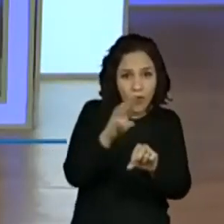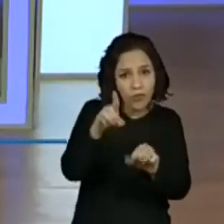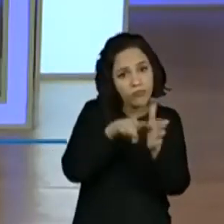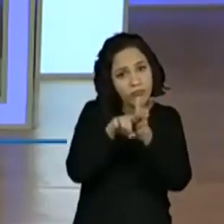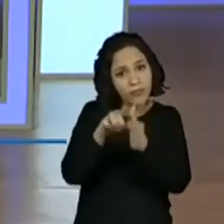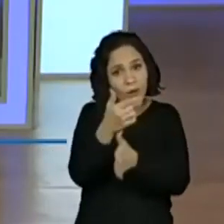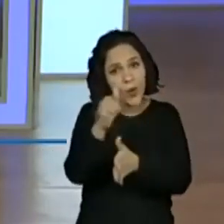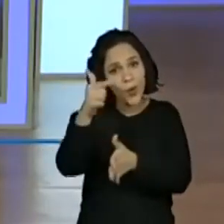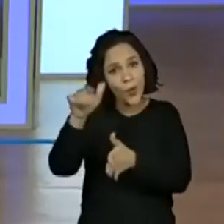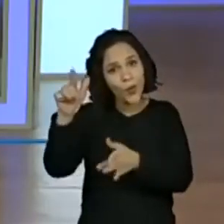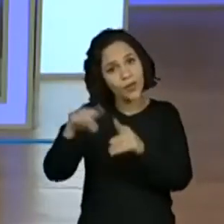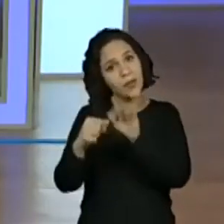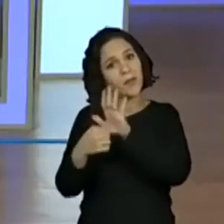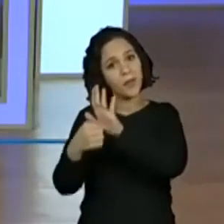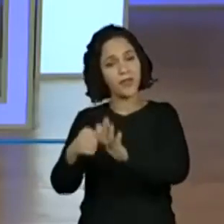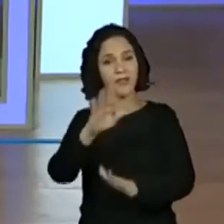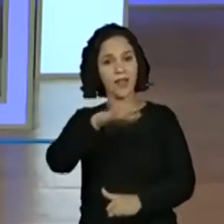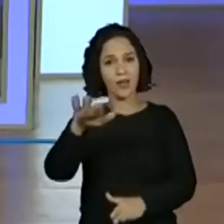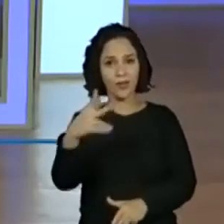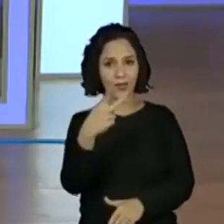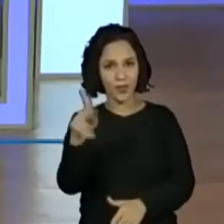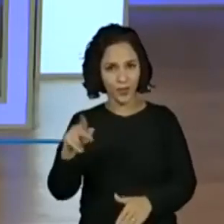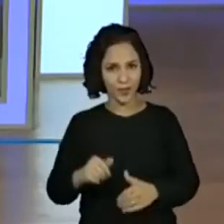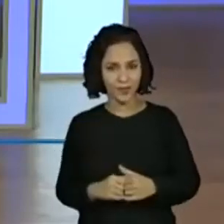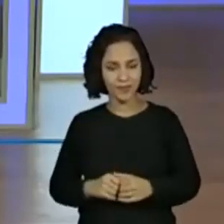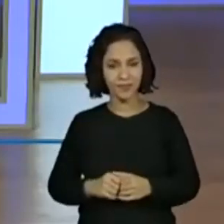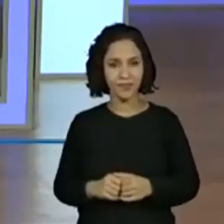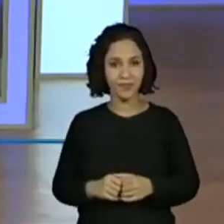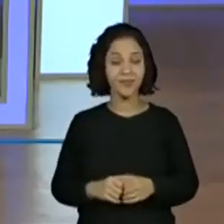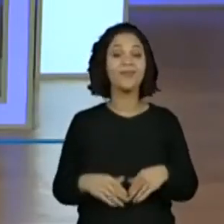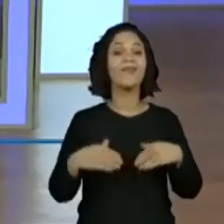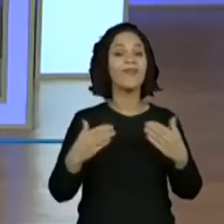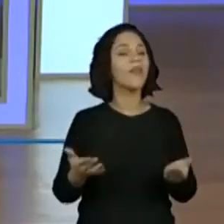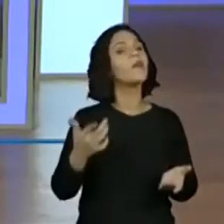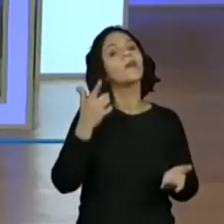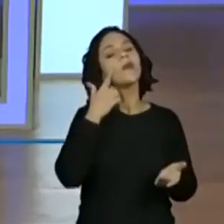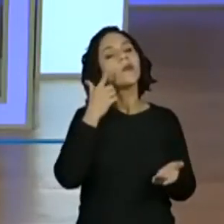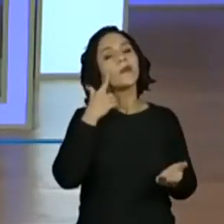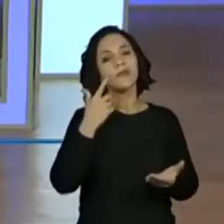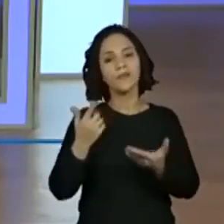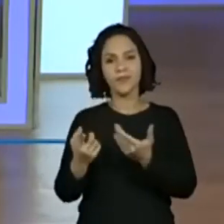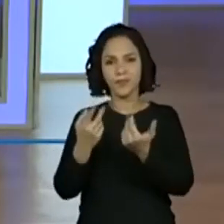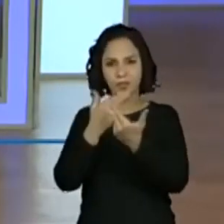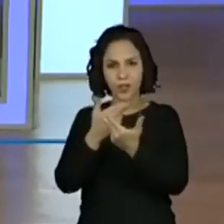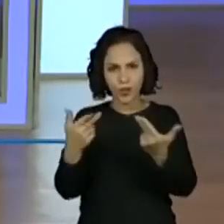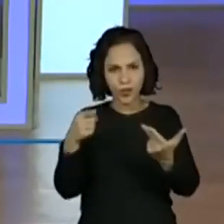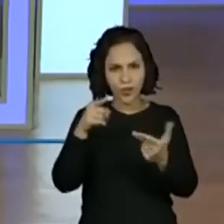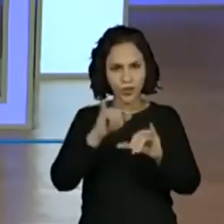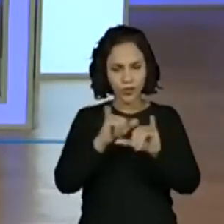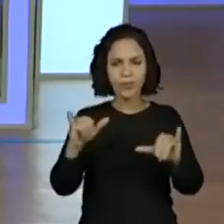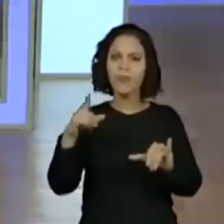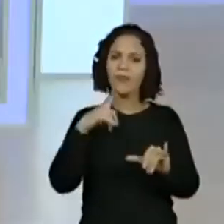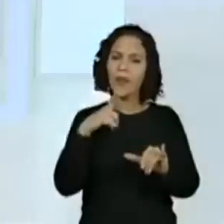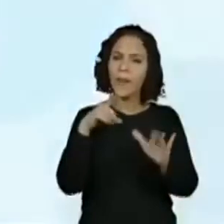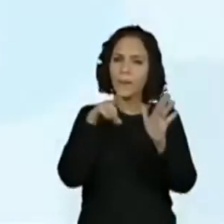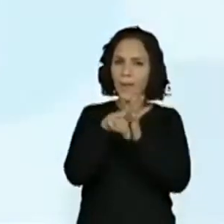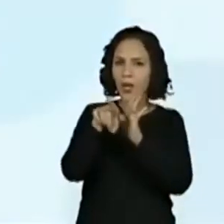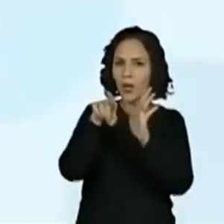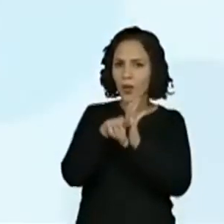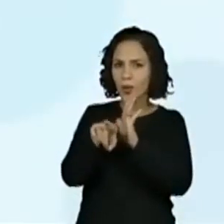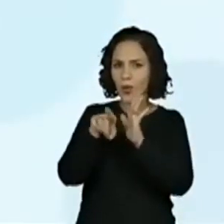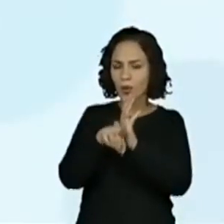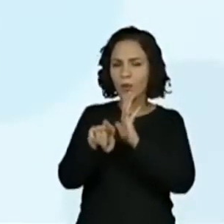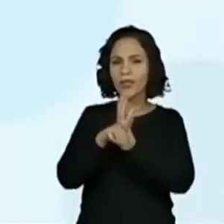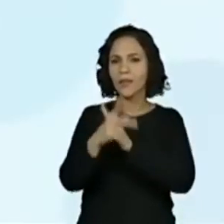outras notícias para os alunos, né? Então, vamos lá. Essa notícia, ela traz aquelas situações, aquelas perguntinhas que